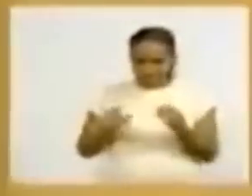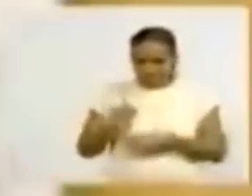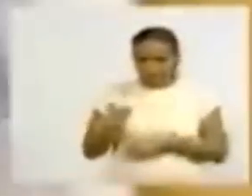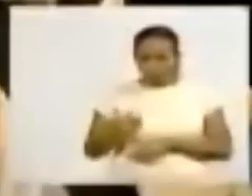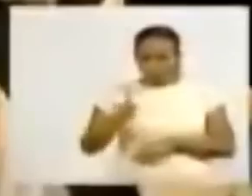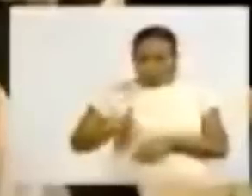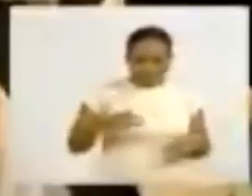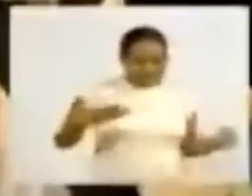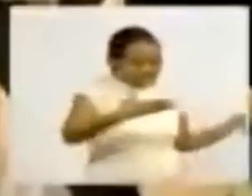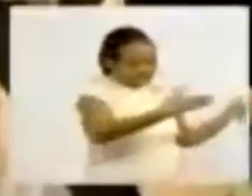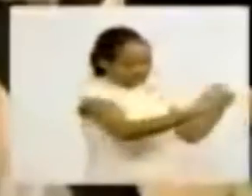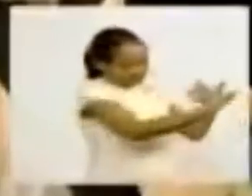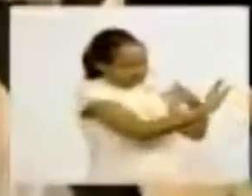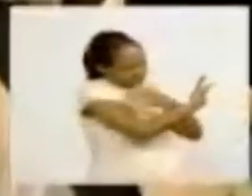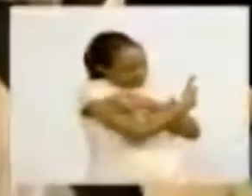Ele me abraçou.